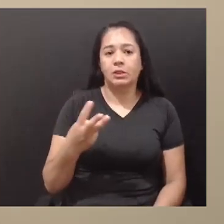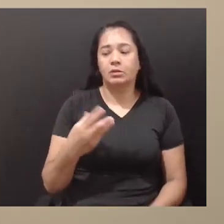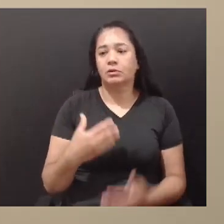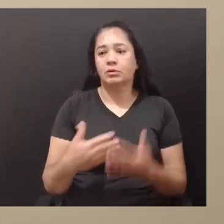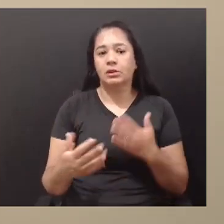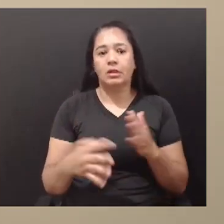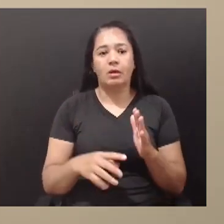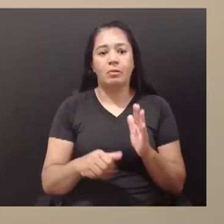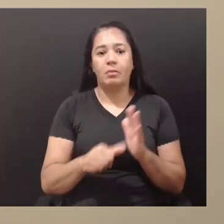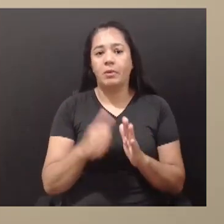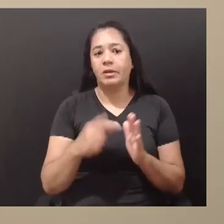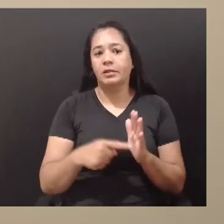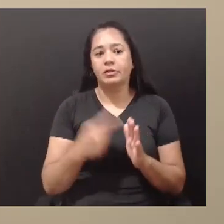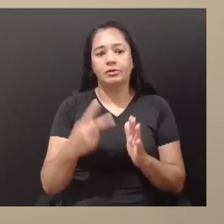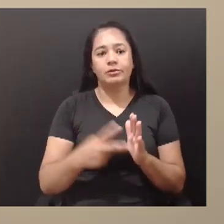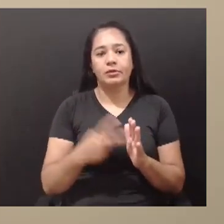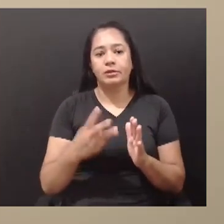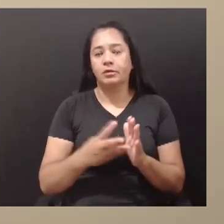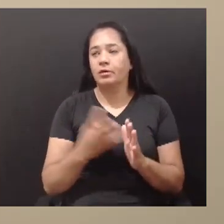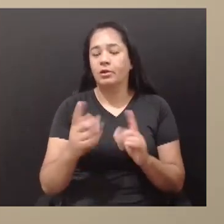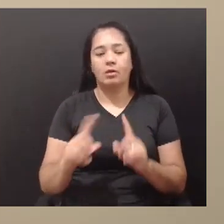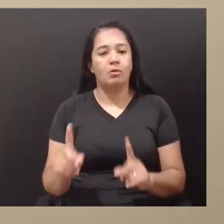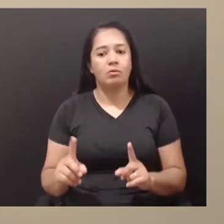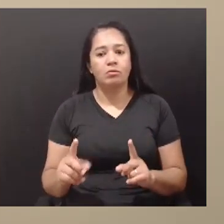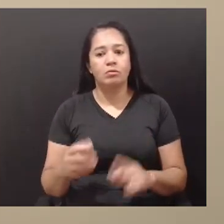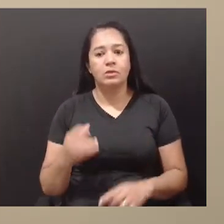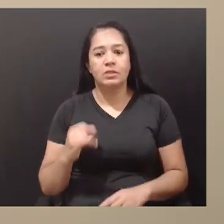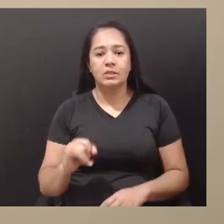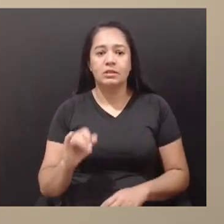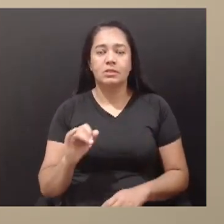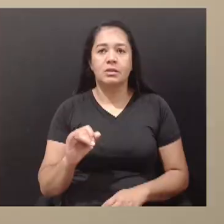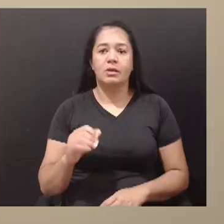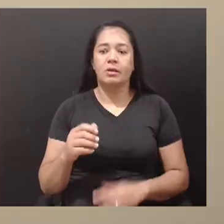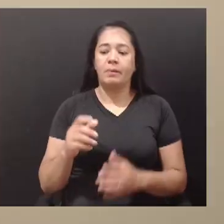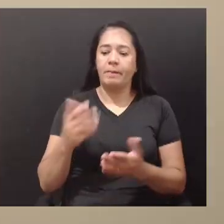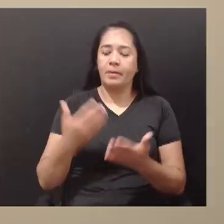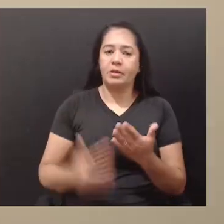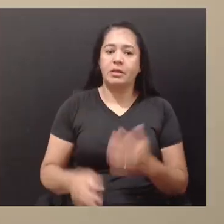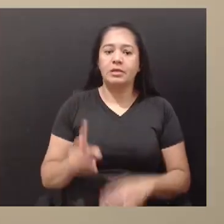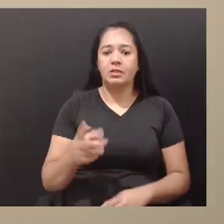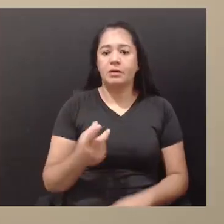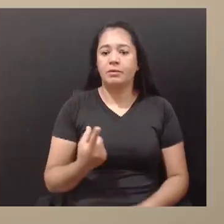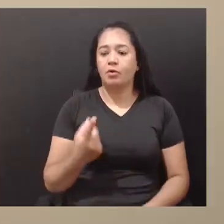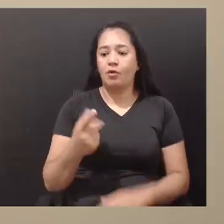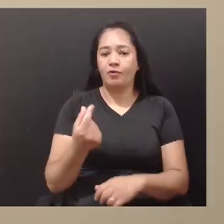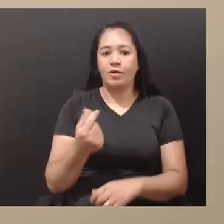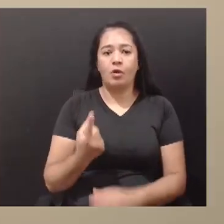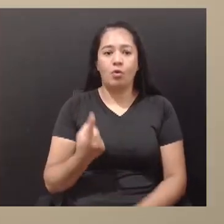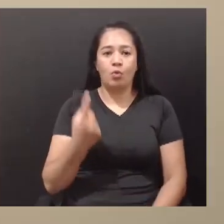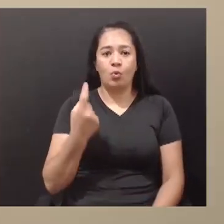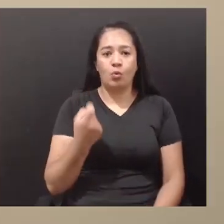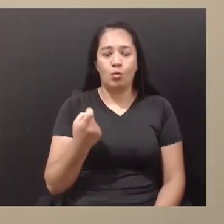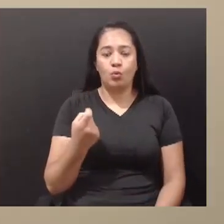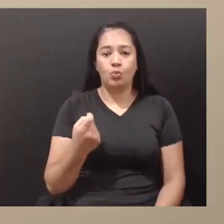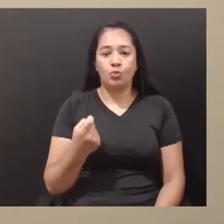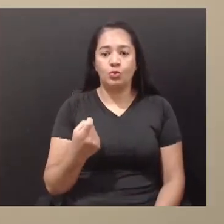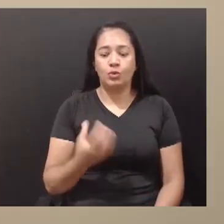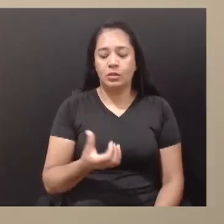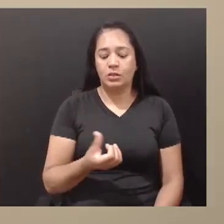quarta vez, isso não importa mais. Sempre ela vai pagar uma tarifa vigente, ou seja, hoje